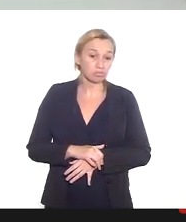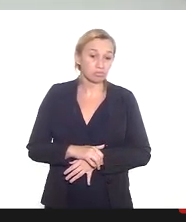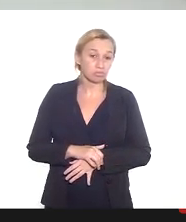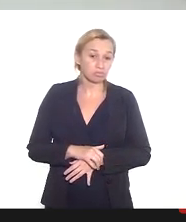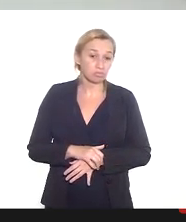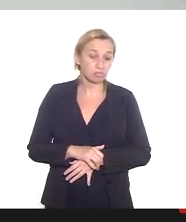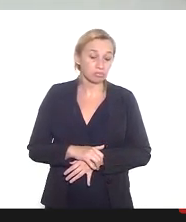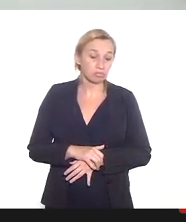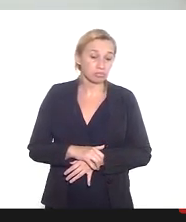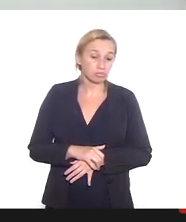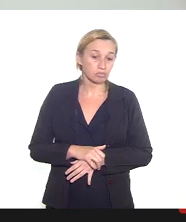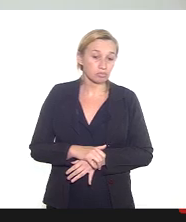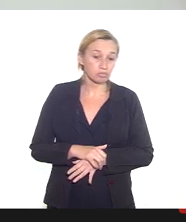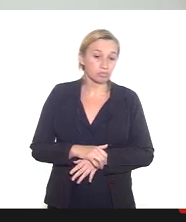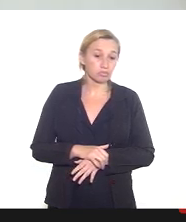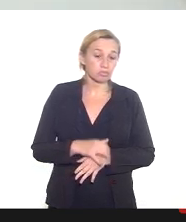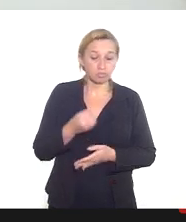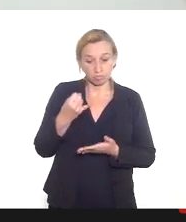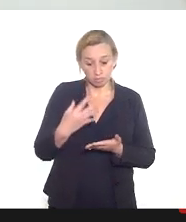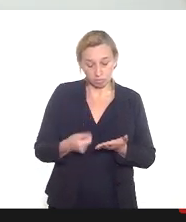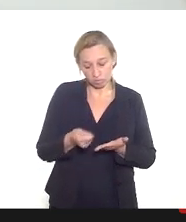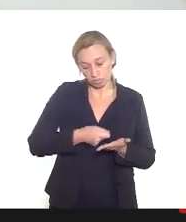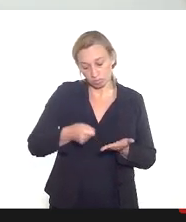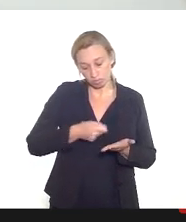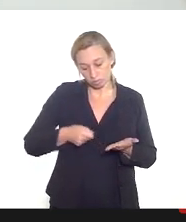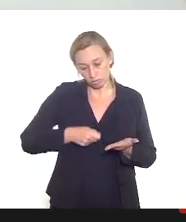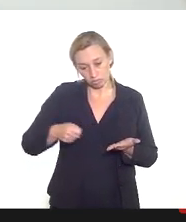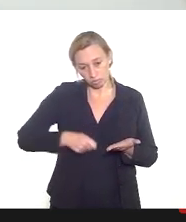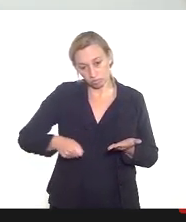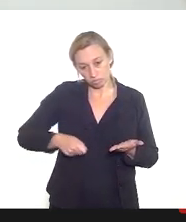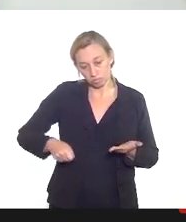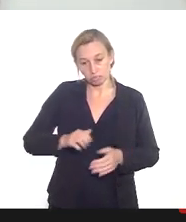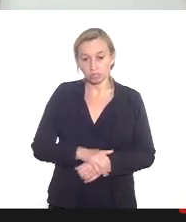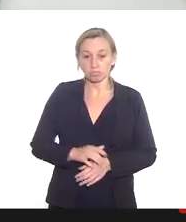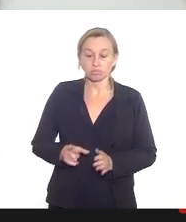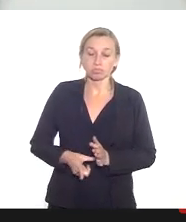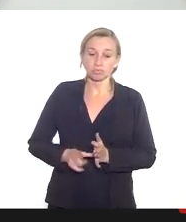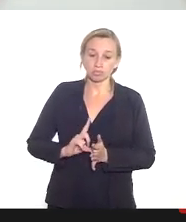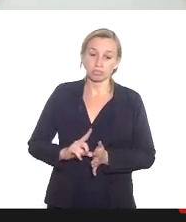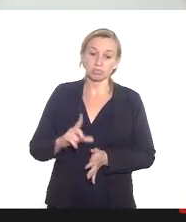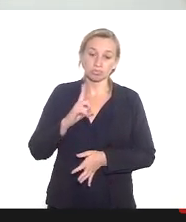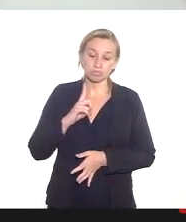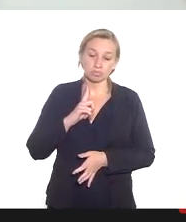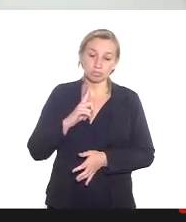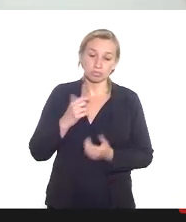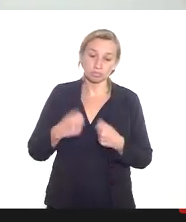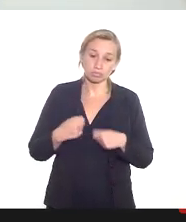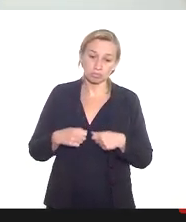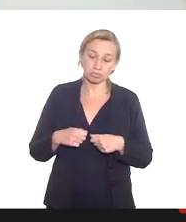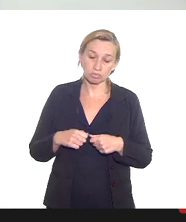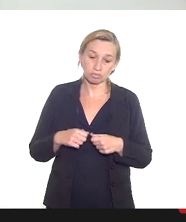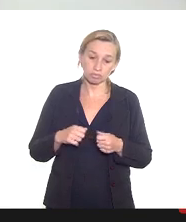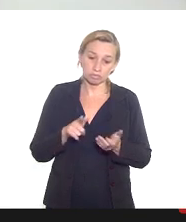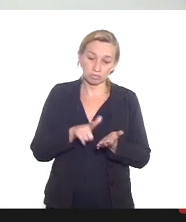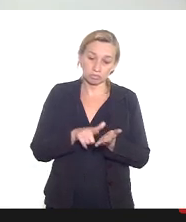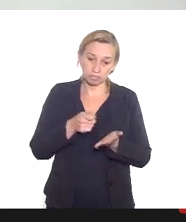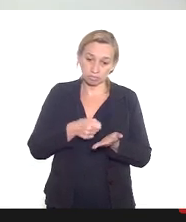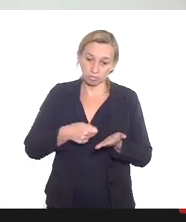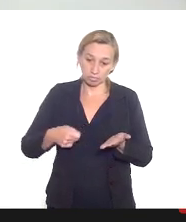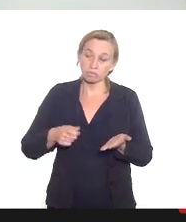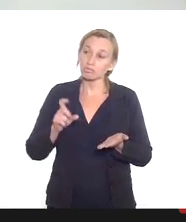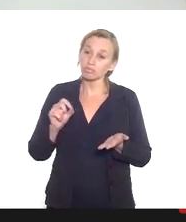a o termo de esclarecimento na verdade antes né havia a cidade declaração de da comorbidade